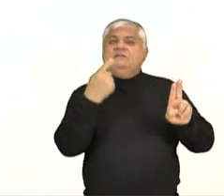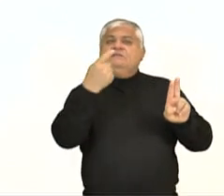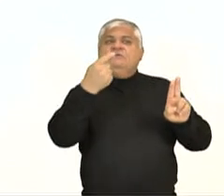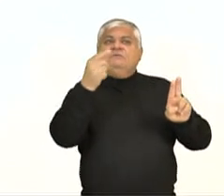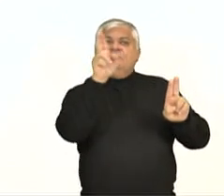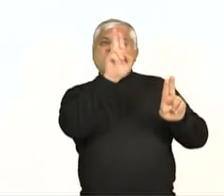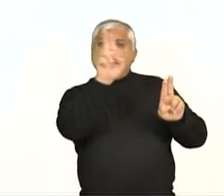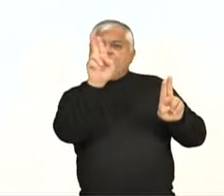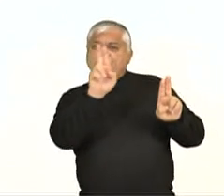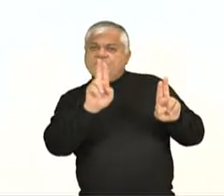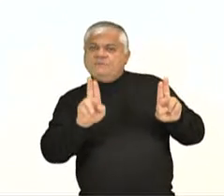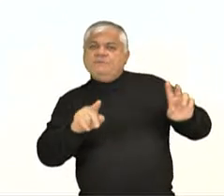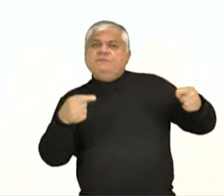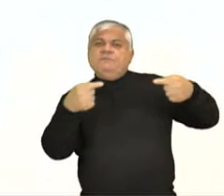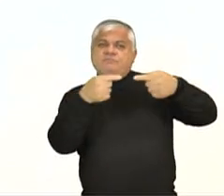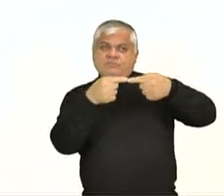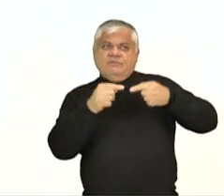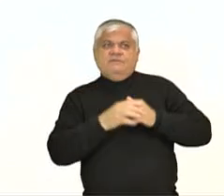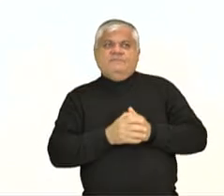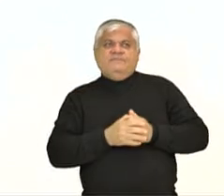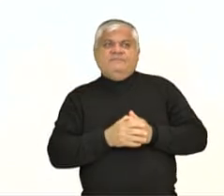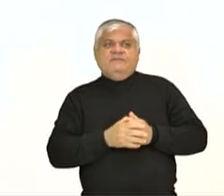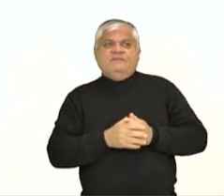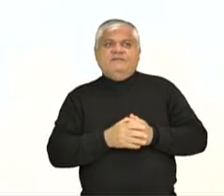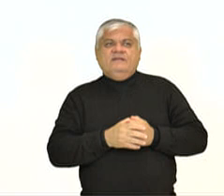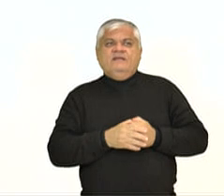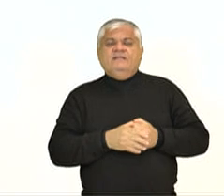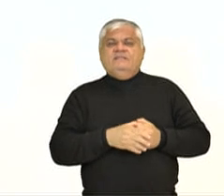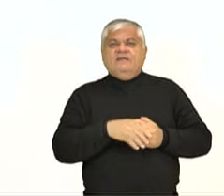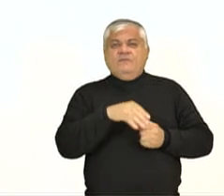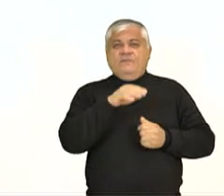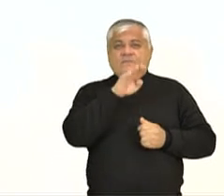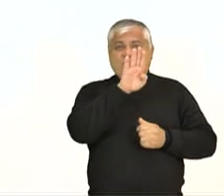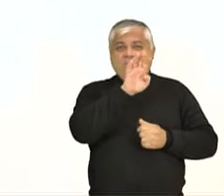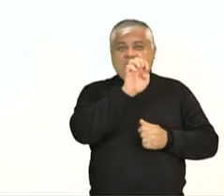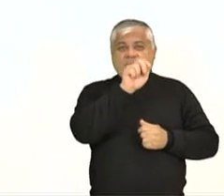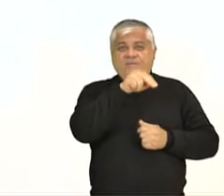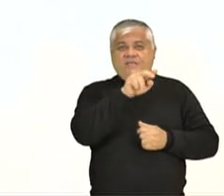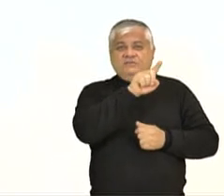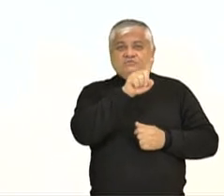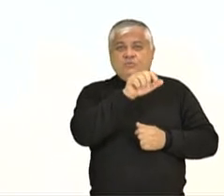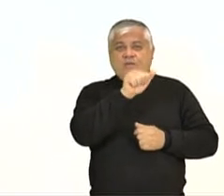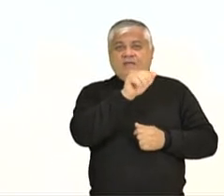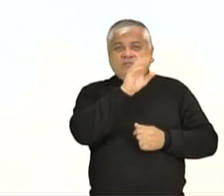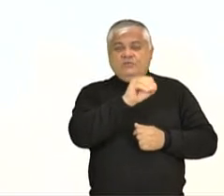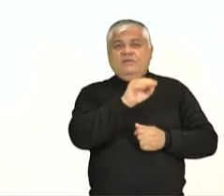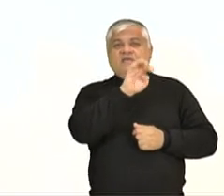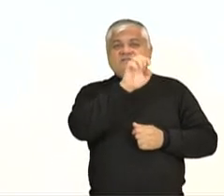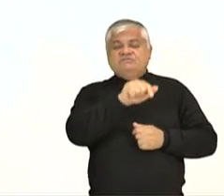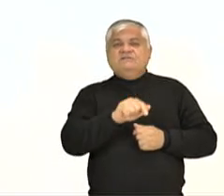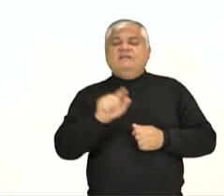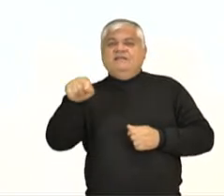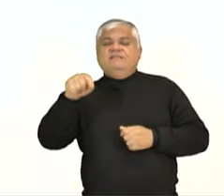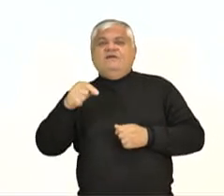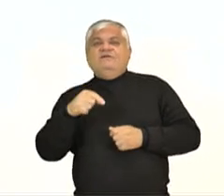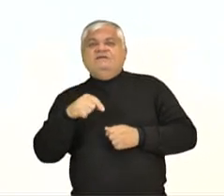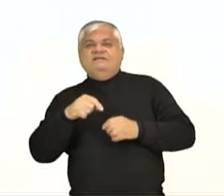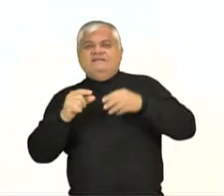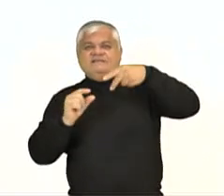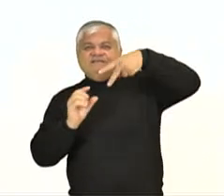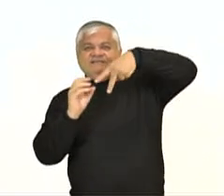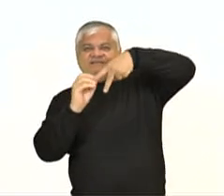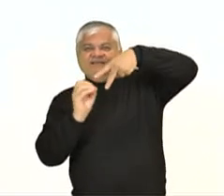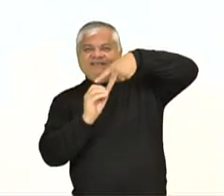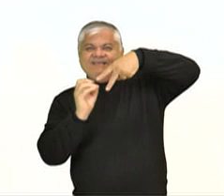aqui aonde ele ocorre. O benzoato de etila, cereja e uva. Butanoato